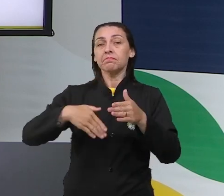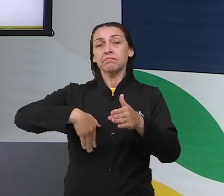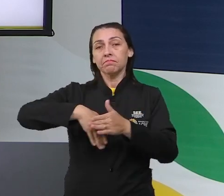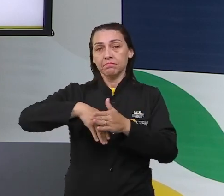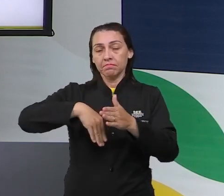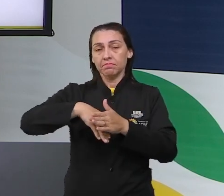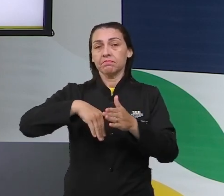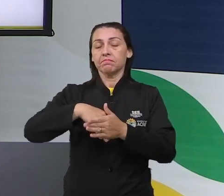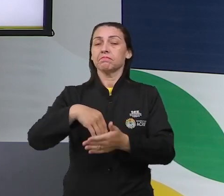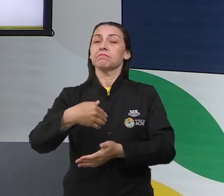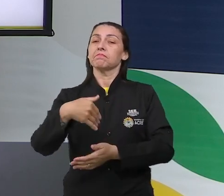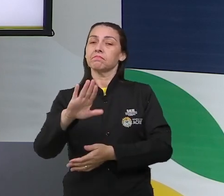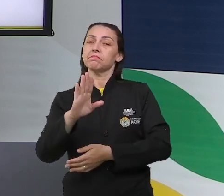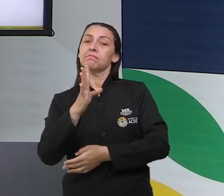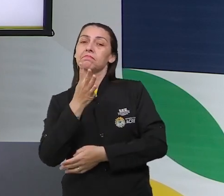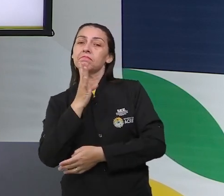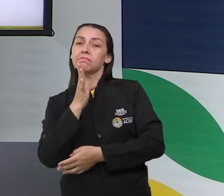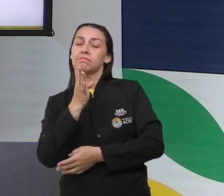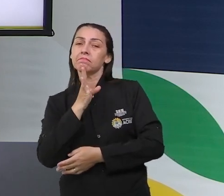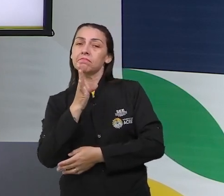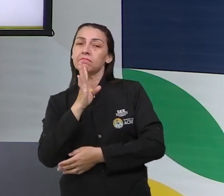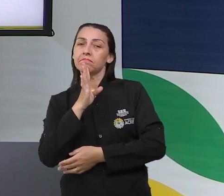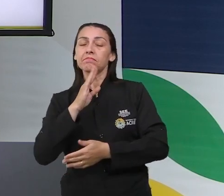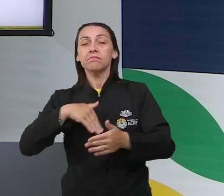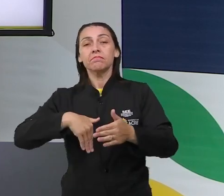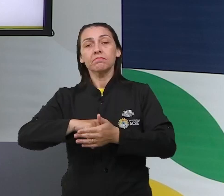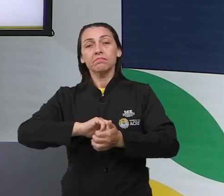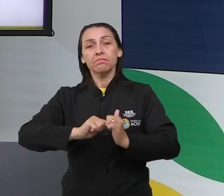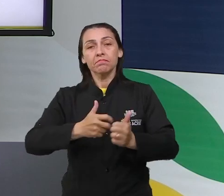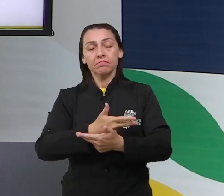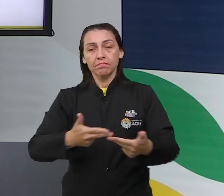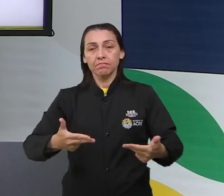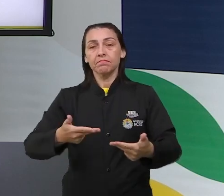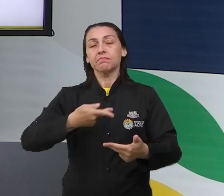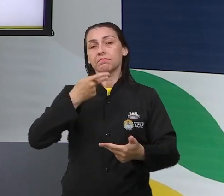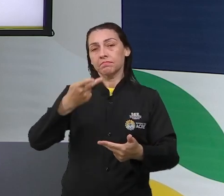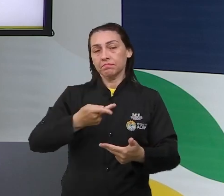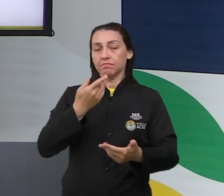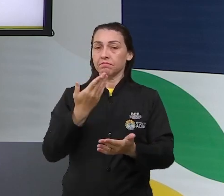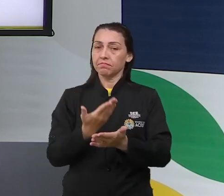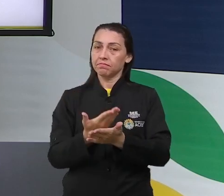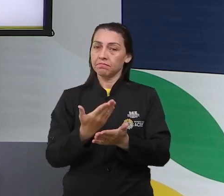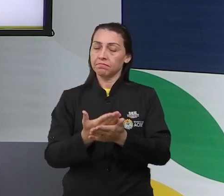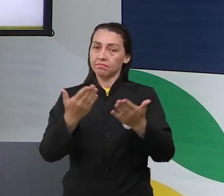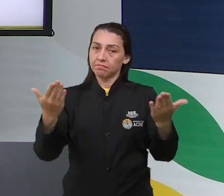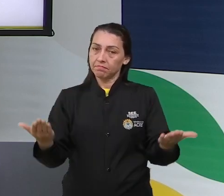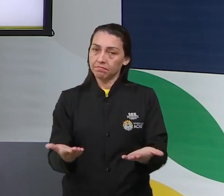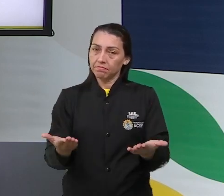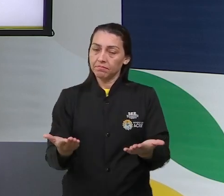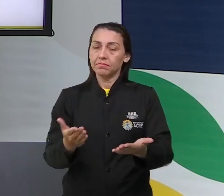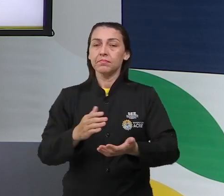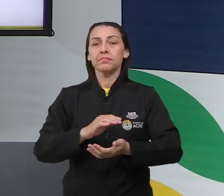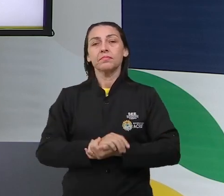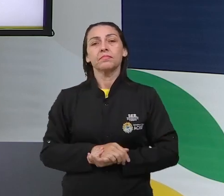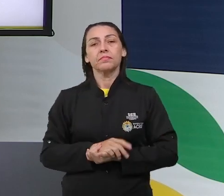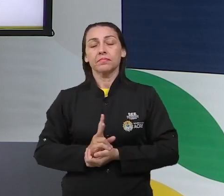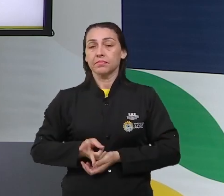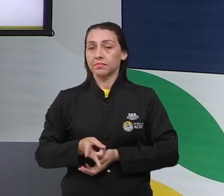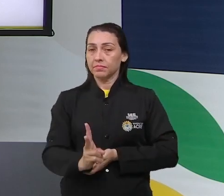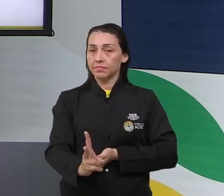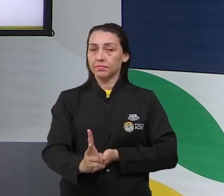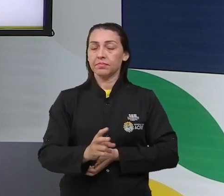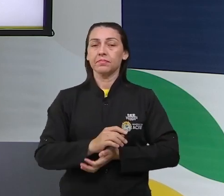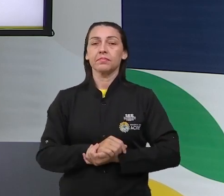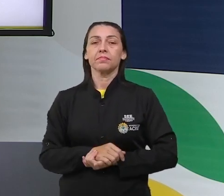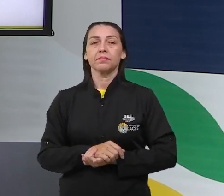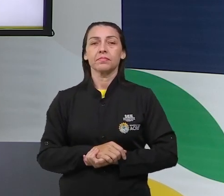ele é bem mais conhecido dentre esses esportes que nós estamos falando na aula de hoje. Vamos continuar